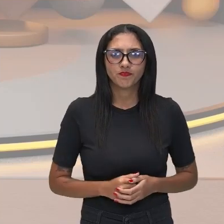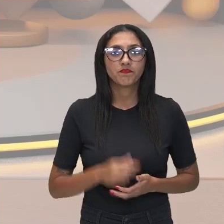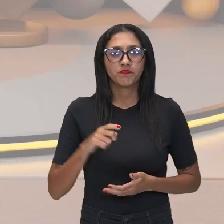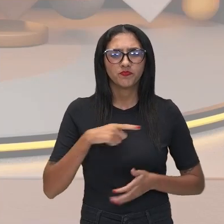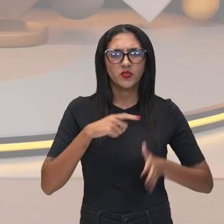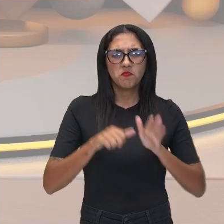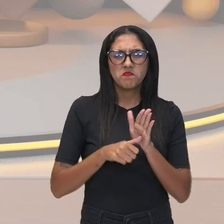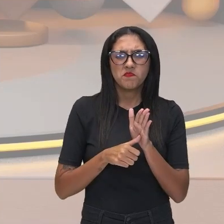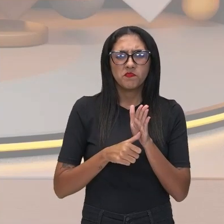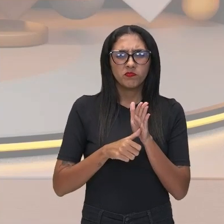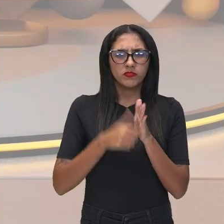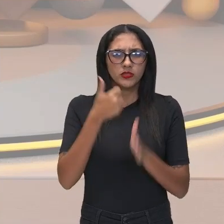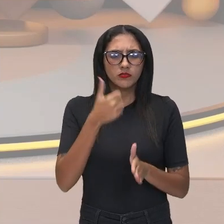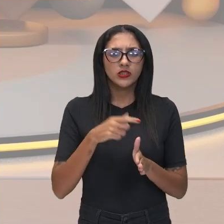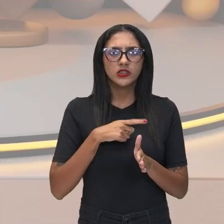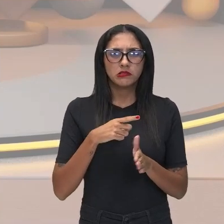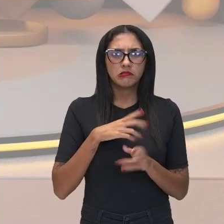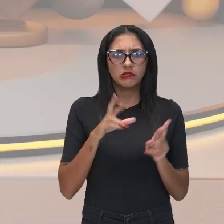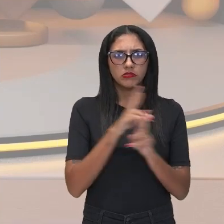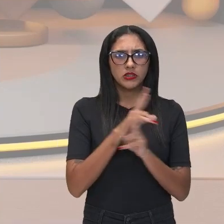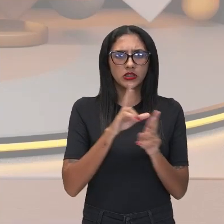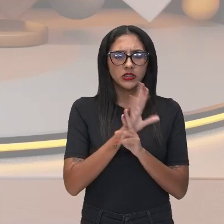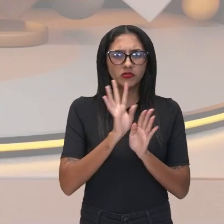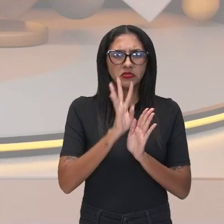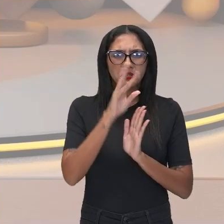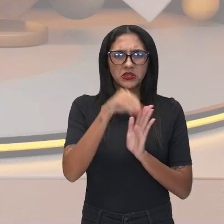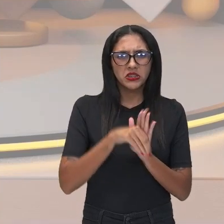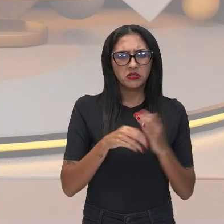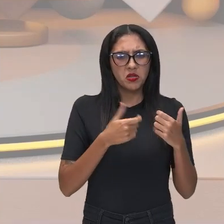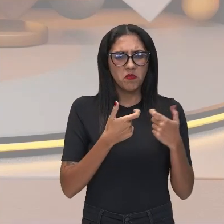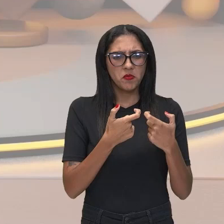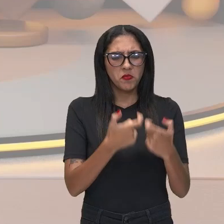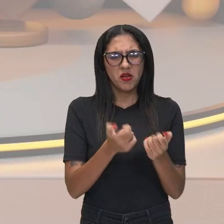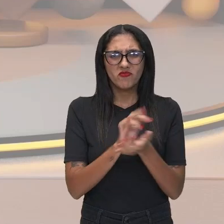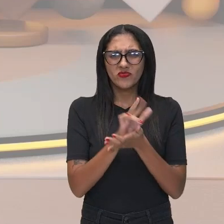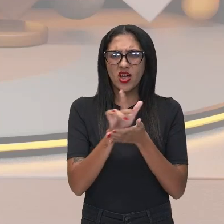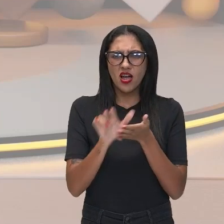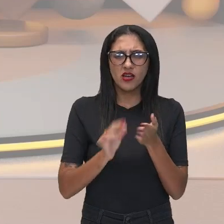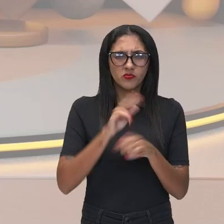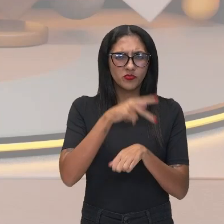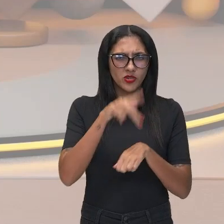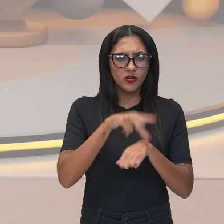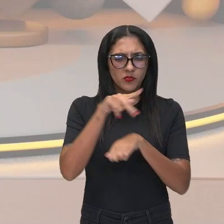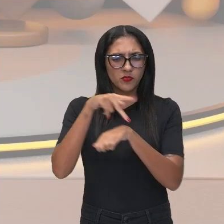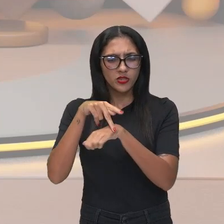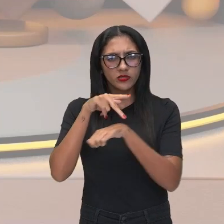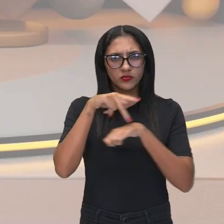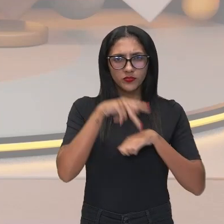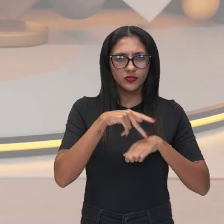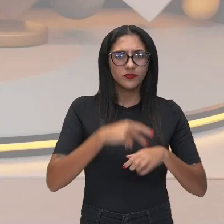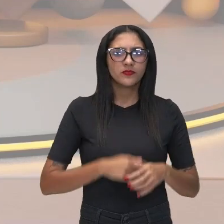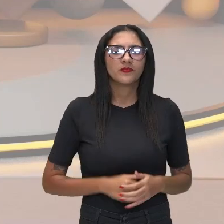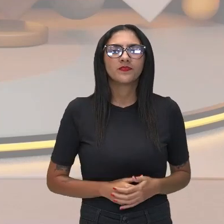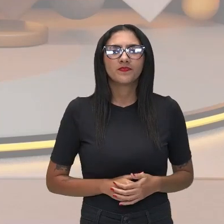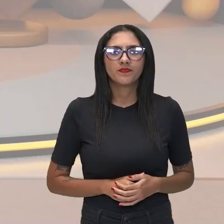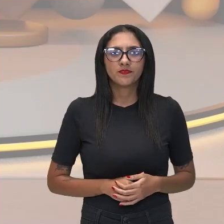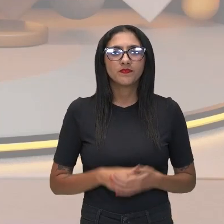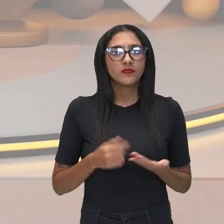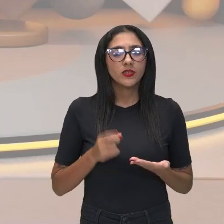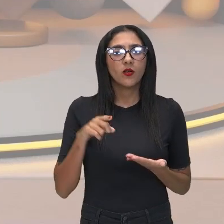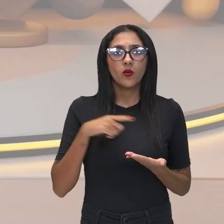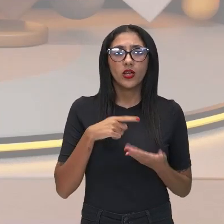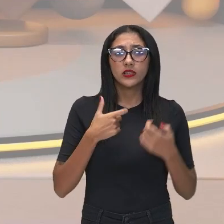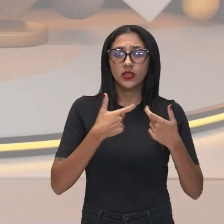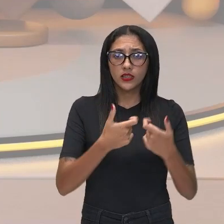evento que envolveu na mesma guerra, no mesmo conflito, vários países. E essa guerra, como a gente sabe, teve